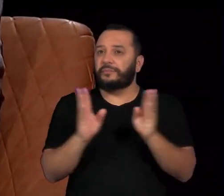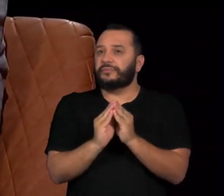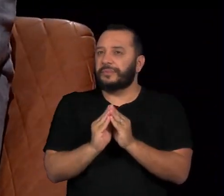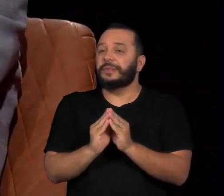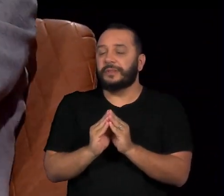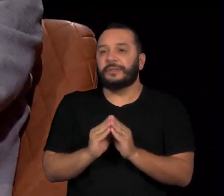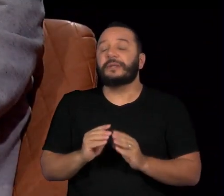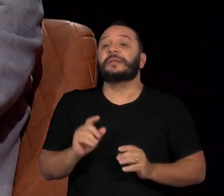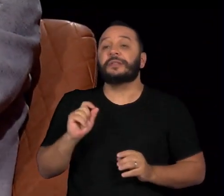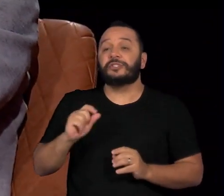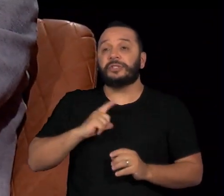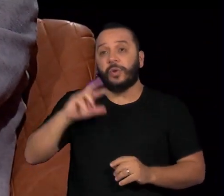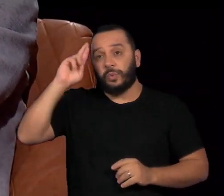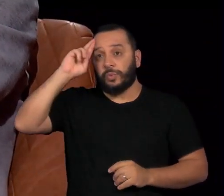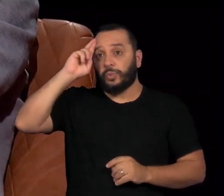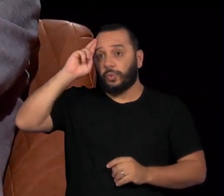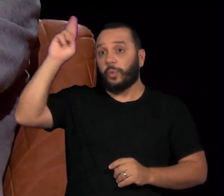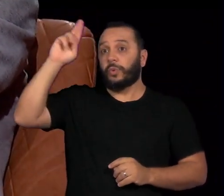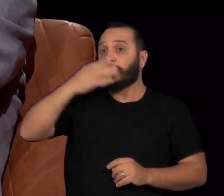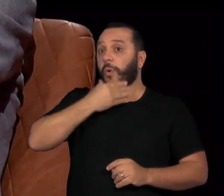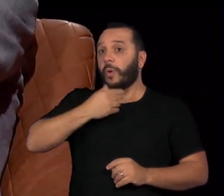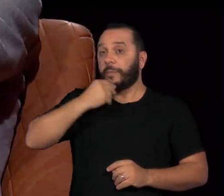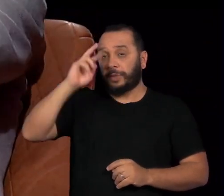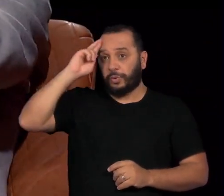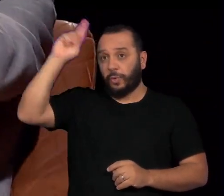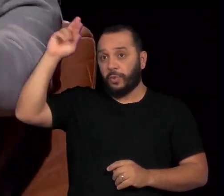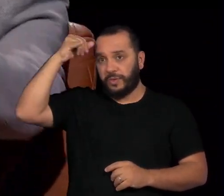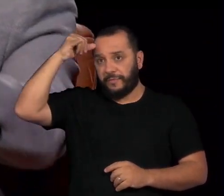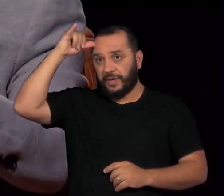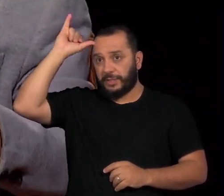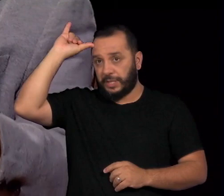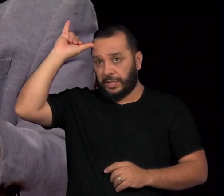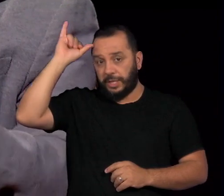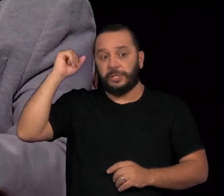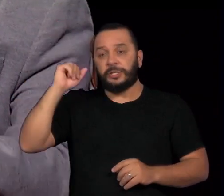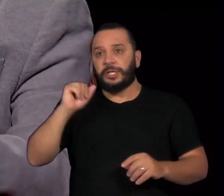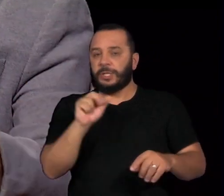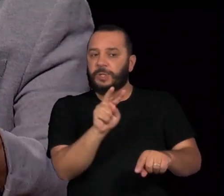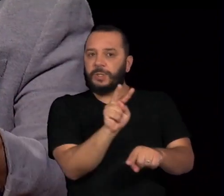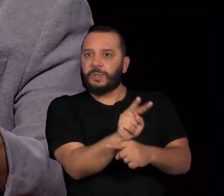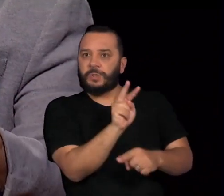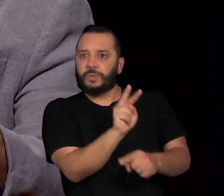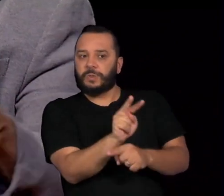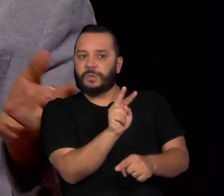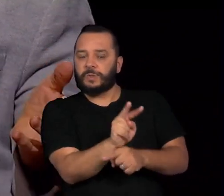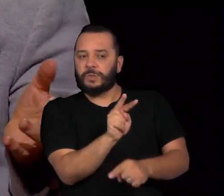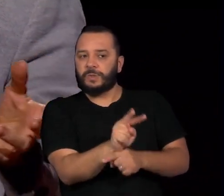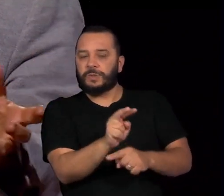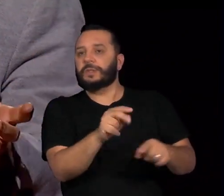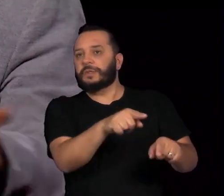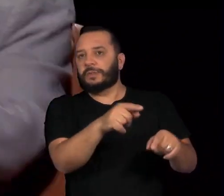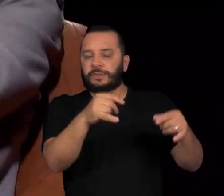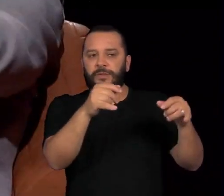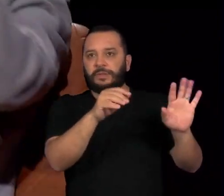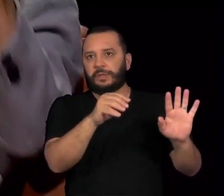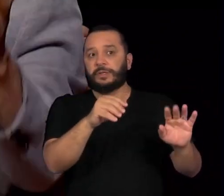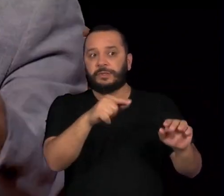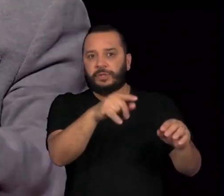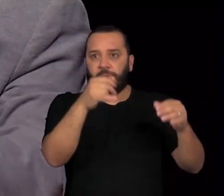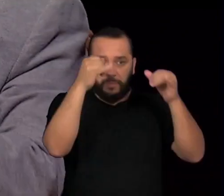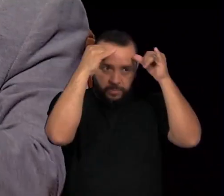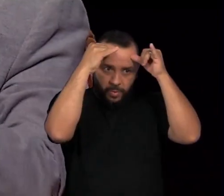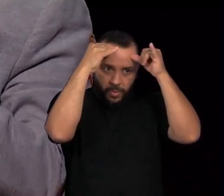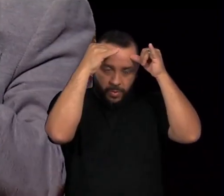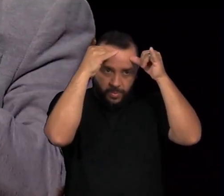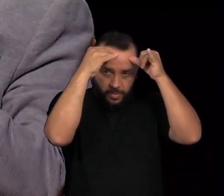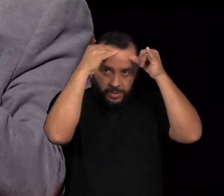por um fazendeiro e que ele coloca a guarda de um seu Vaqueiro né era um boi de